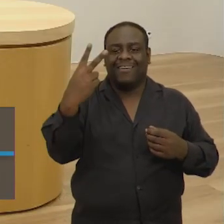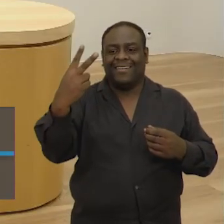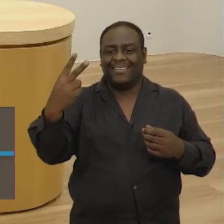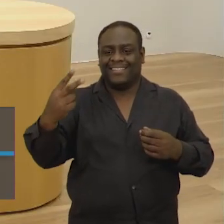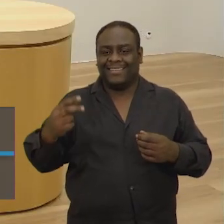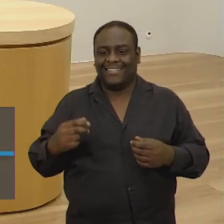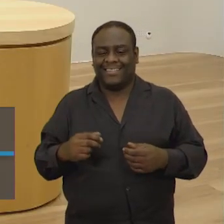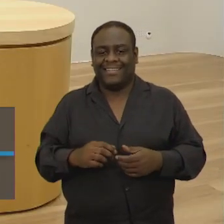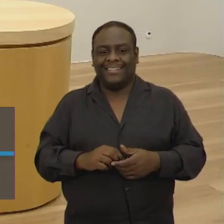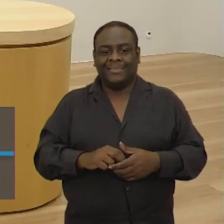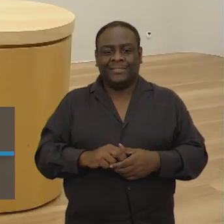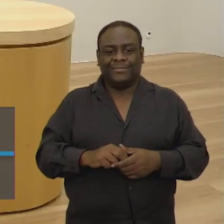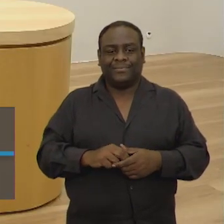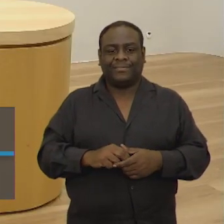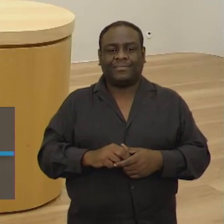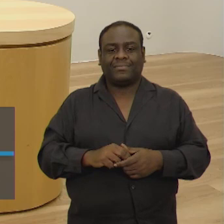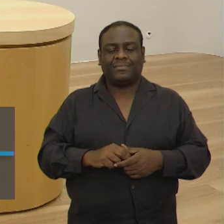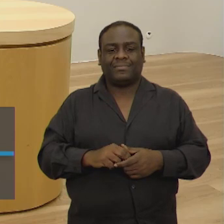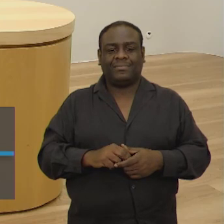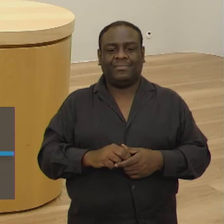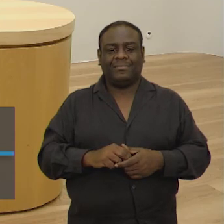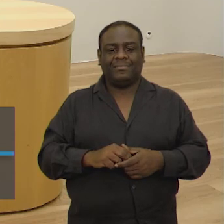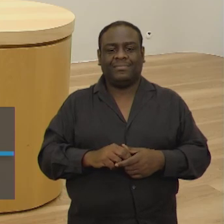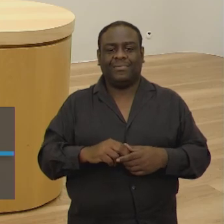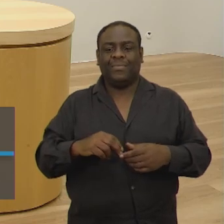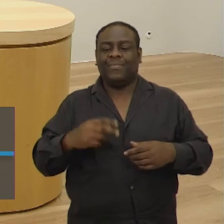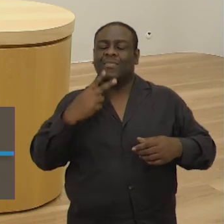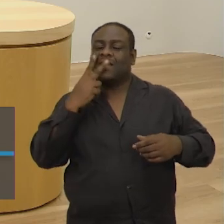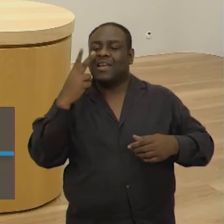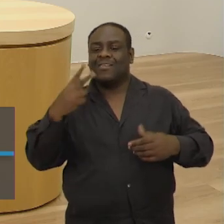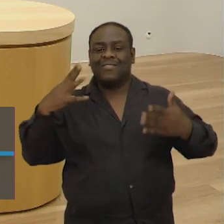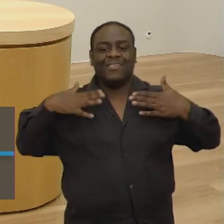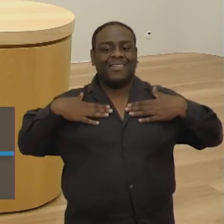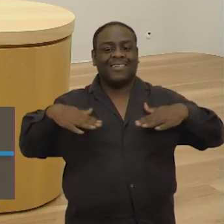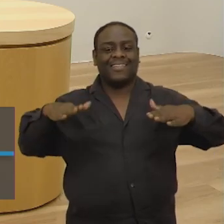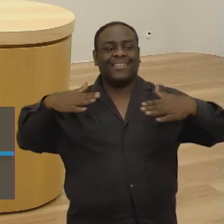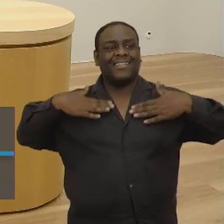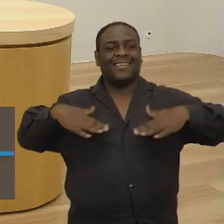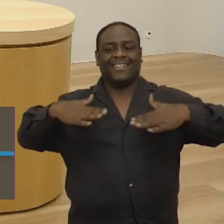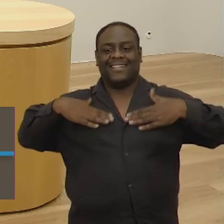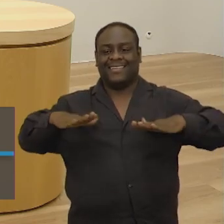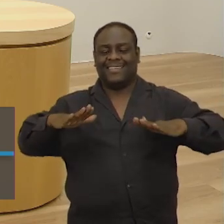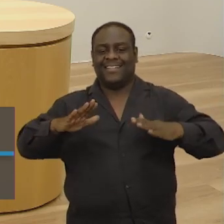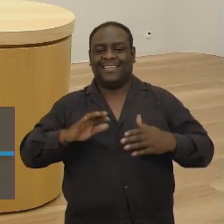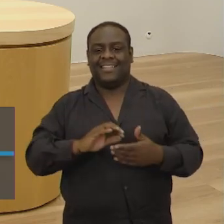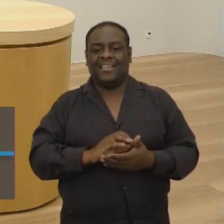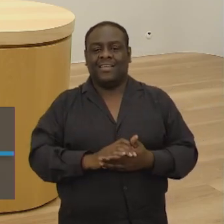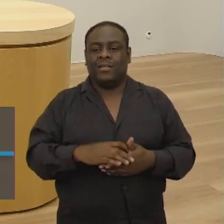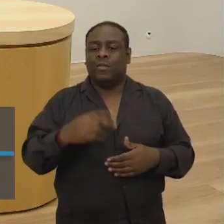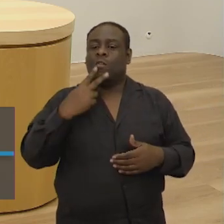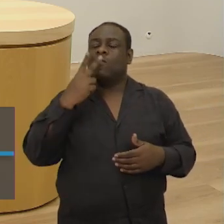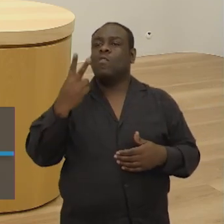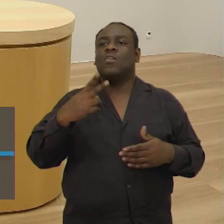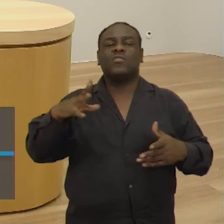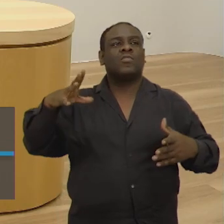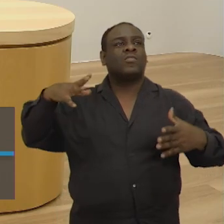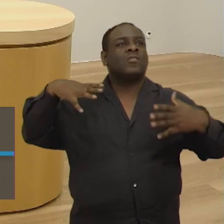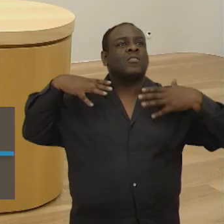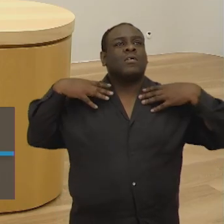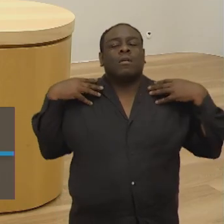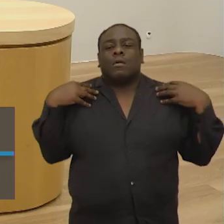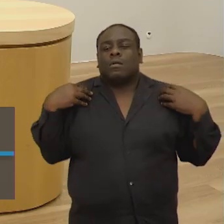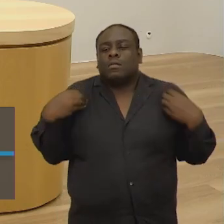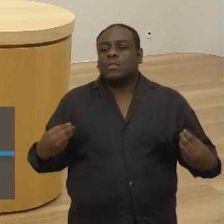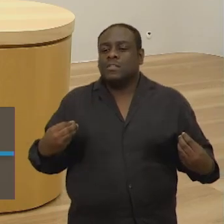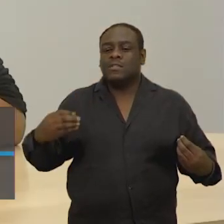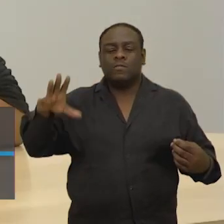terrível. A voz do Mauro e da Silene, a minha taquara rachada. Taquara rachada. Voz que não cansamos de ouvir. Nossa, eles